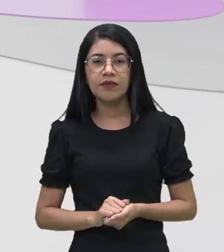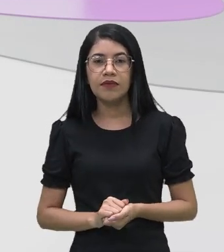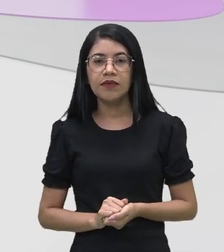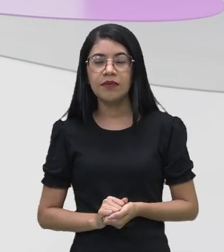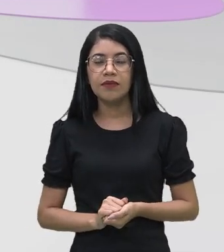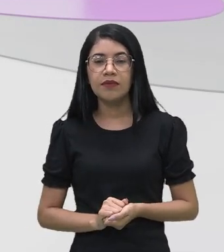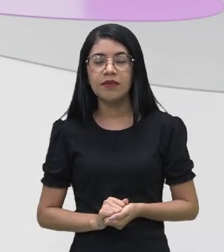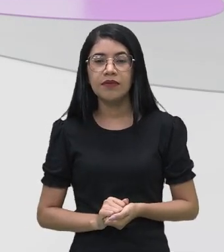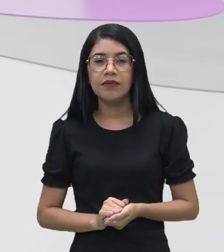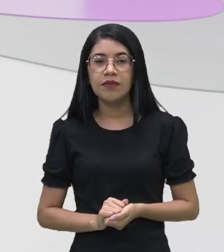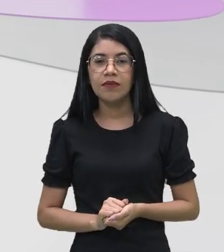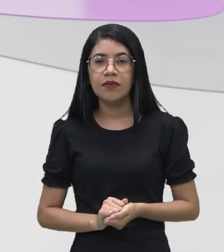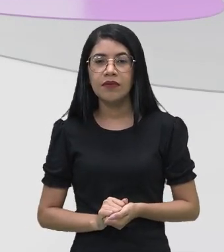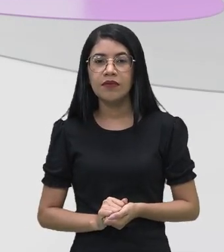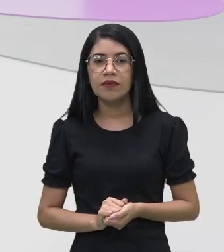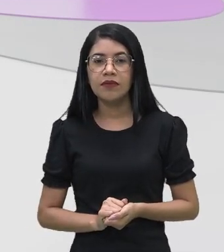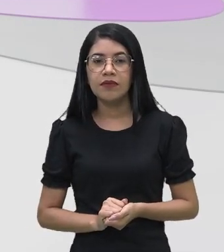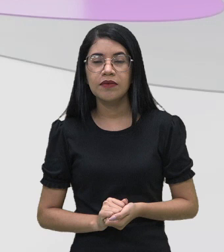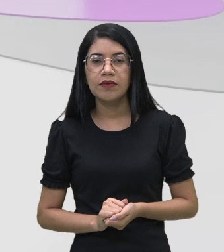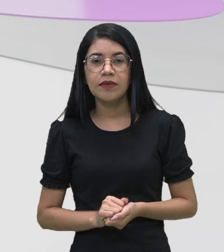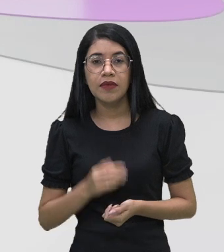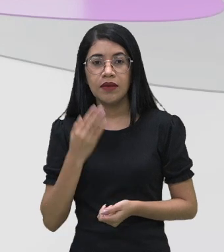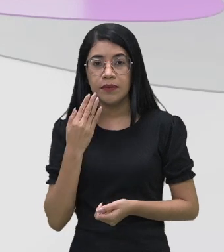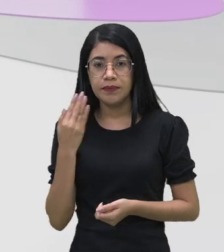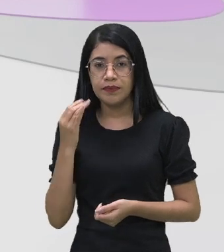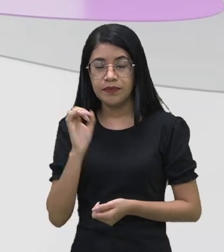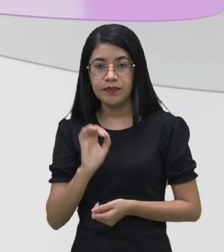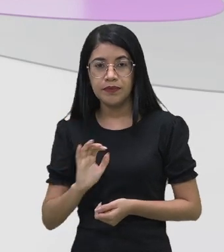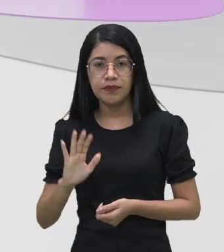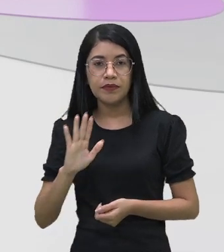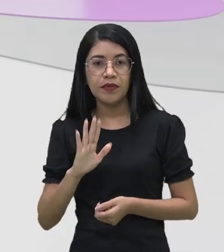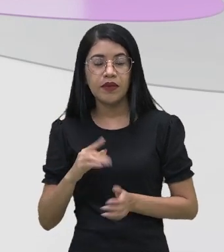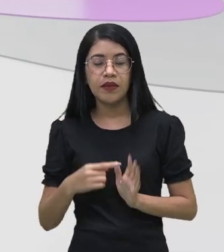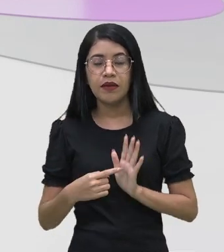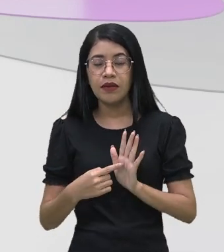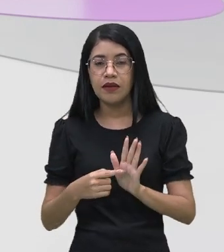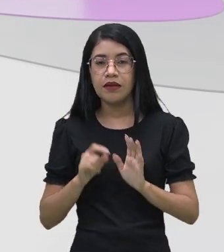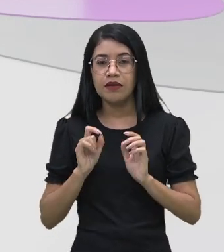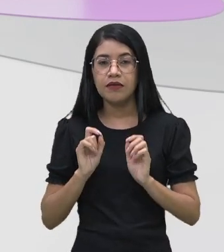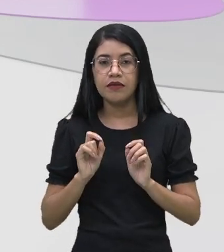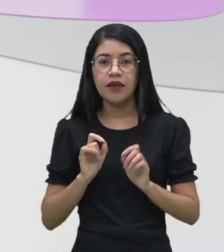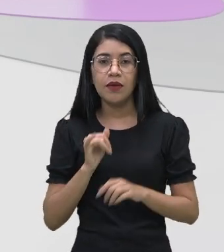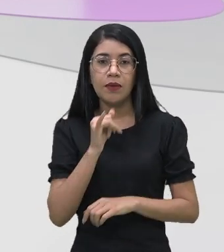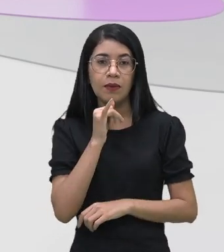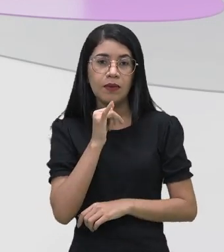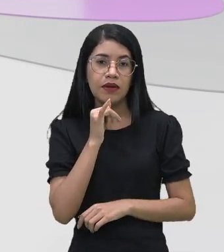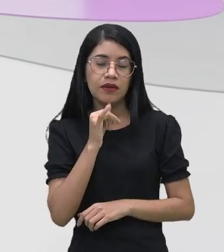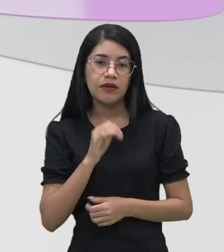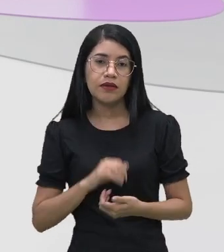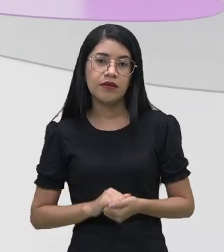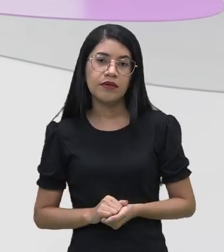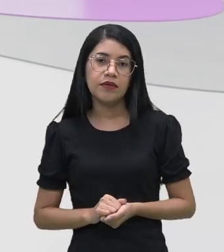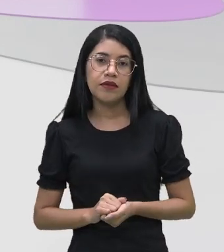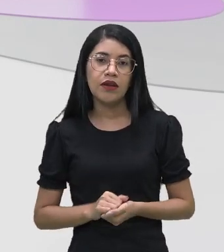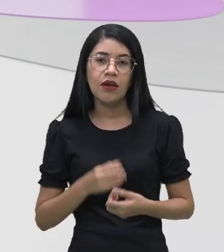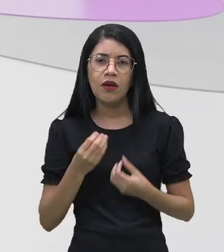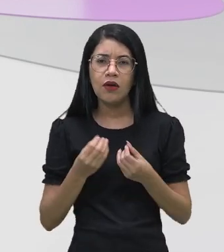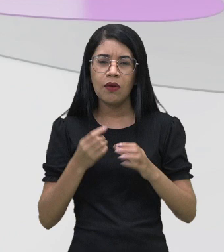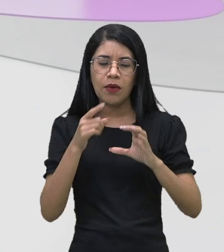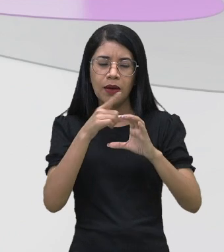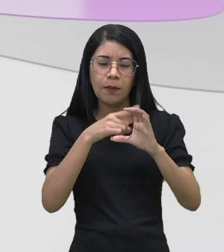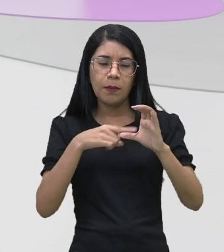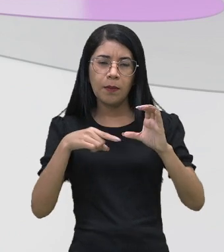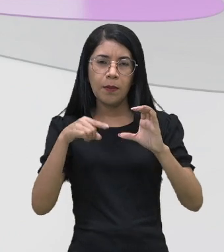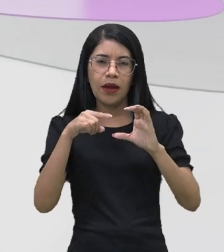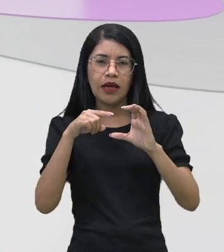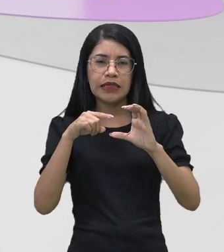dessa circunferência? Tá? Então, eu trouxe aqui, ó, um exemplo para vermos aqui, ó, o que é o comprimento.